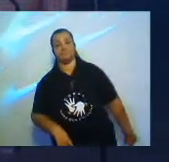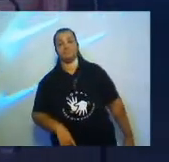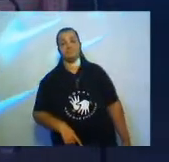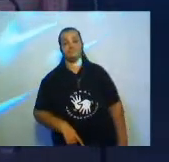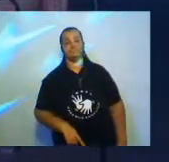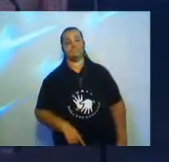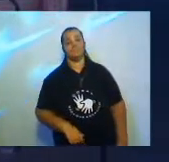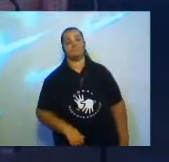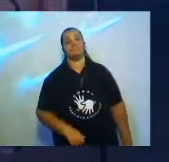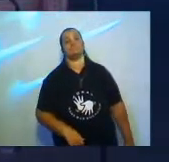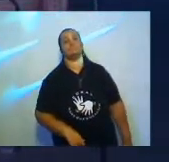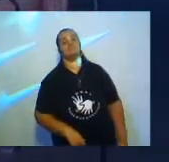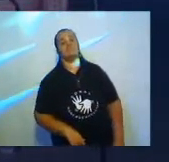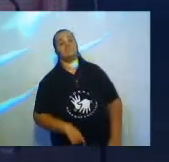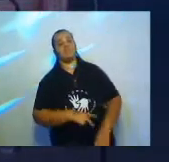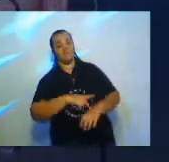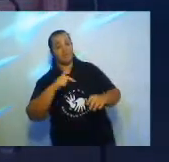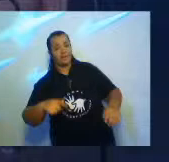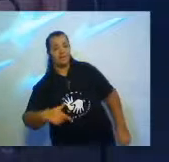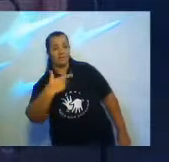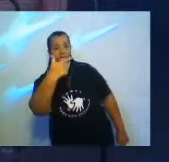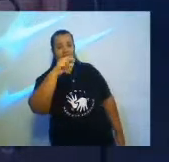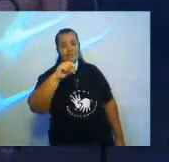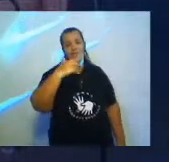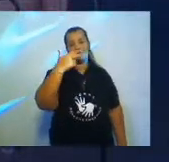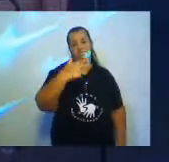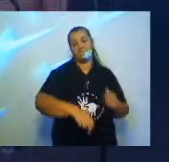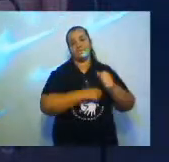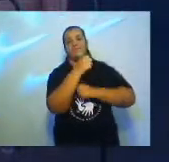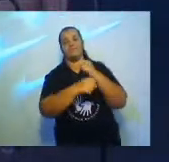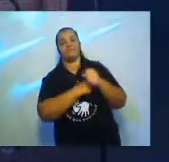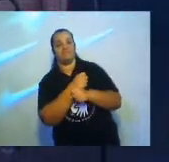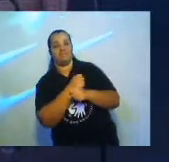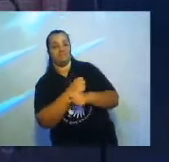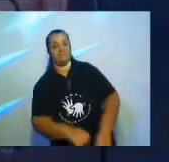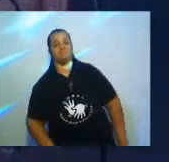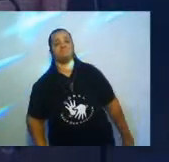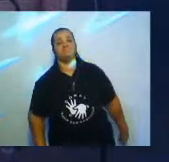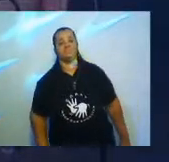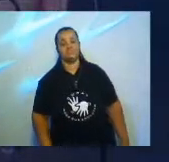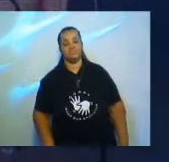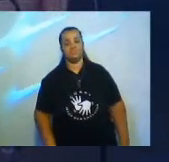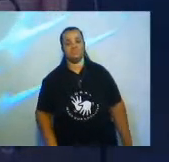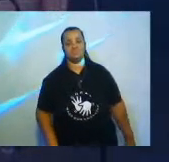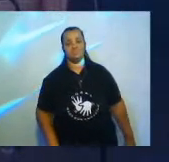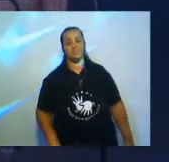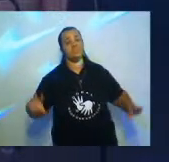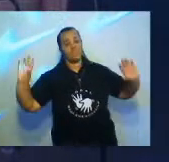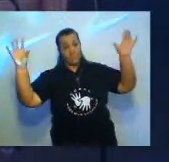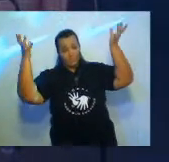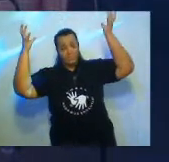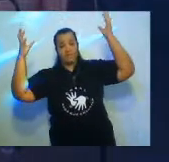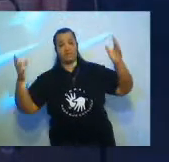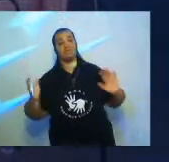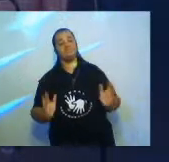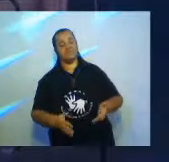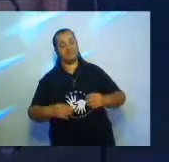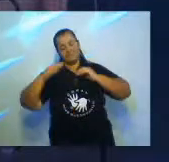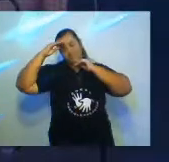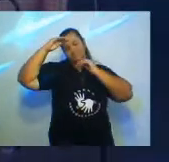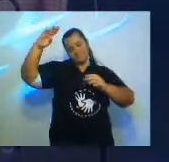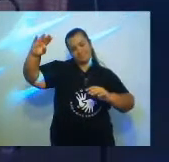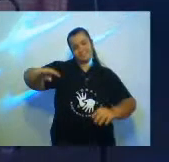Isso mesmo, 203 anos. E que bom, né, que o pessoal arrumou um jeito da gente estar junto comemorando. Desde já os